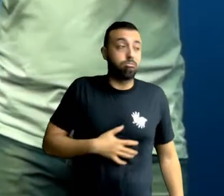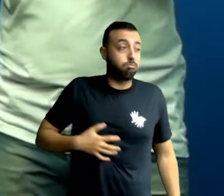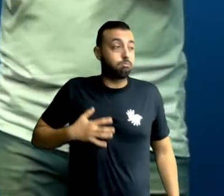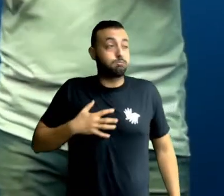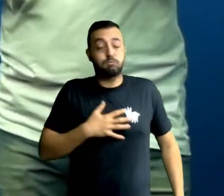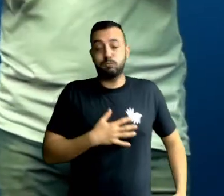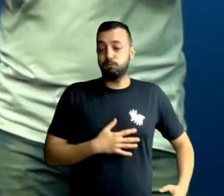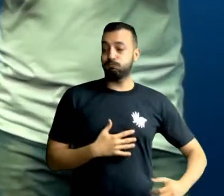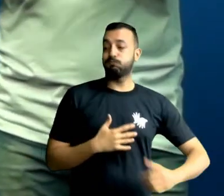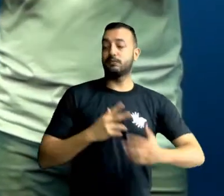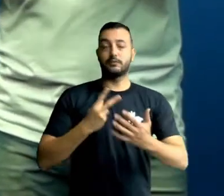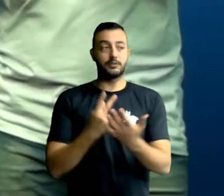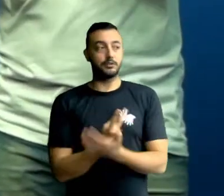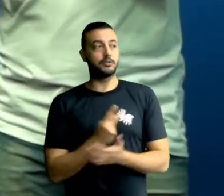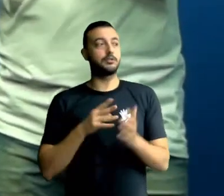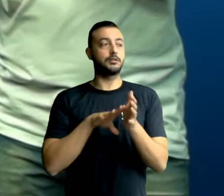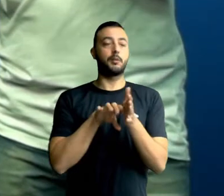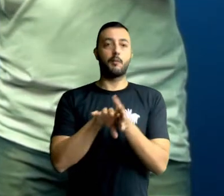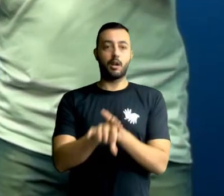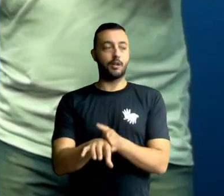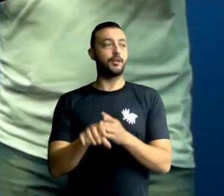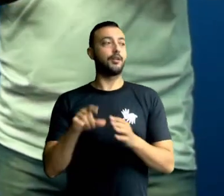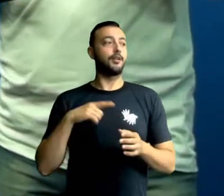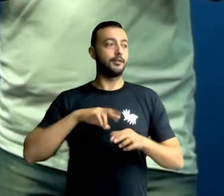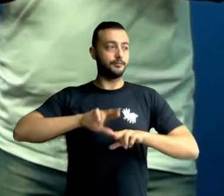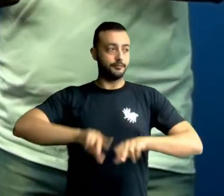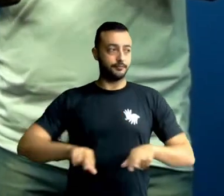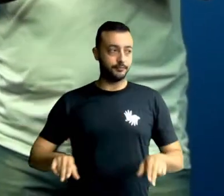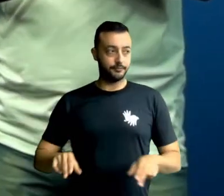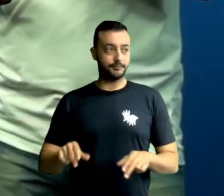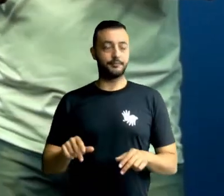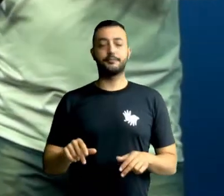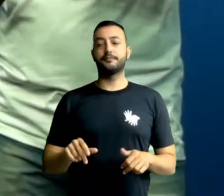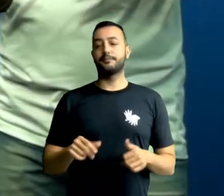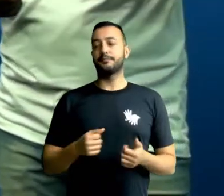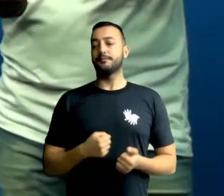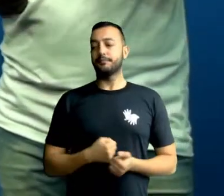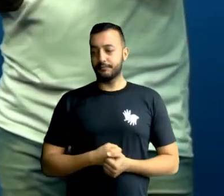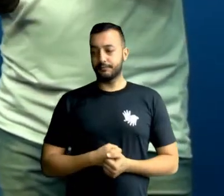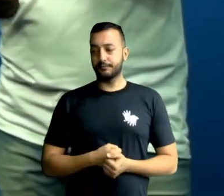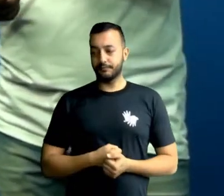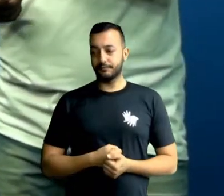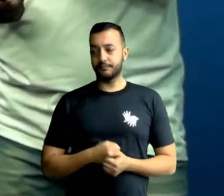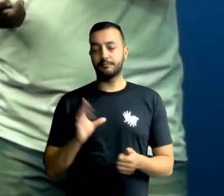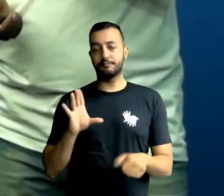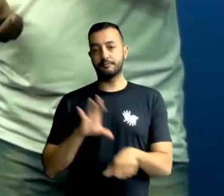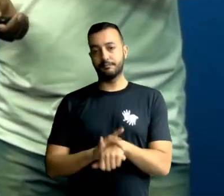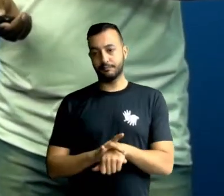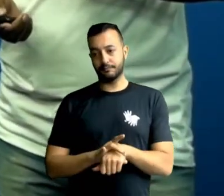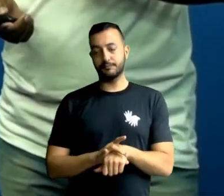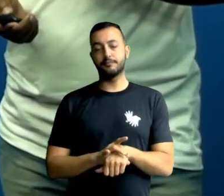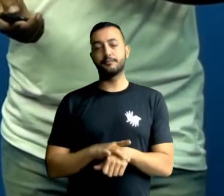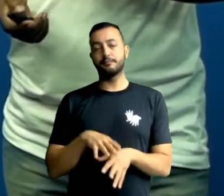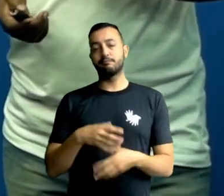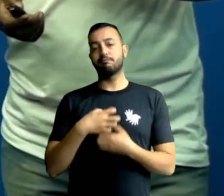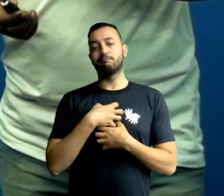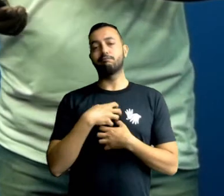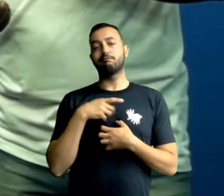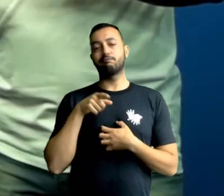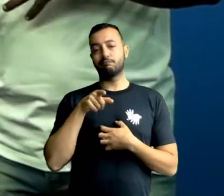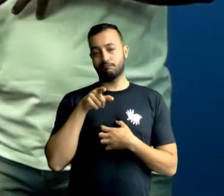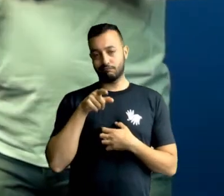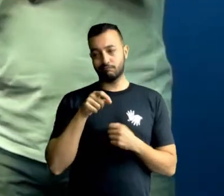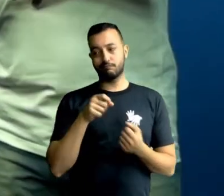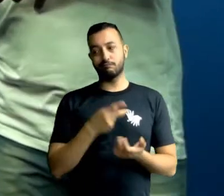essa infecção que você vai pegar por essas bactérias ou pelas substâncias que ela produziu, você vai ter sintomas, como